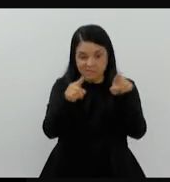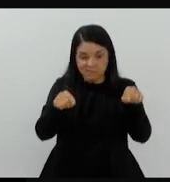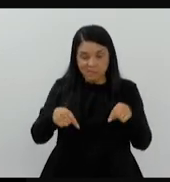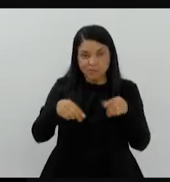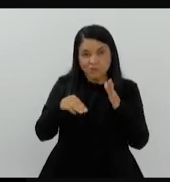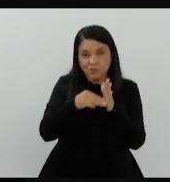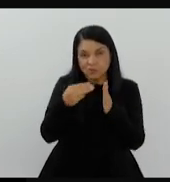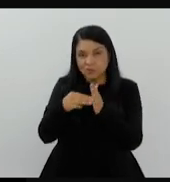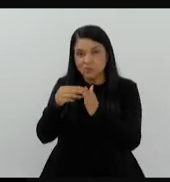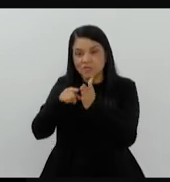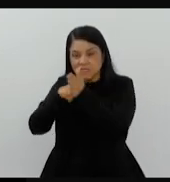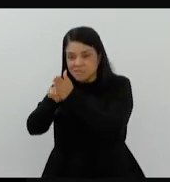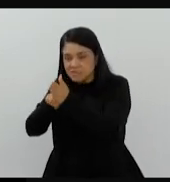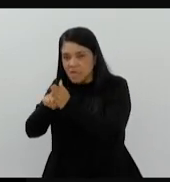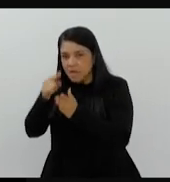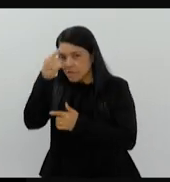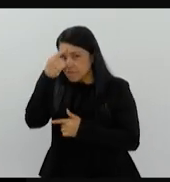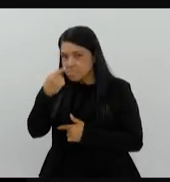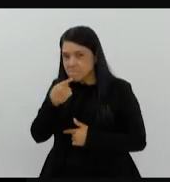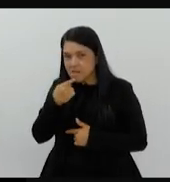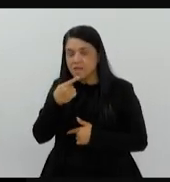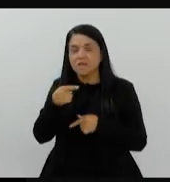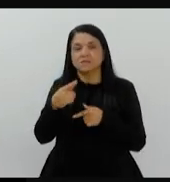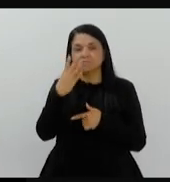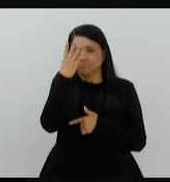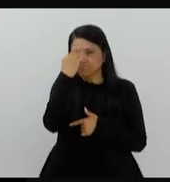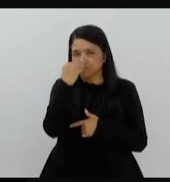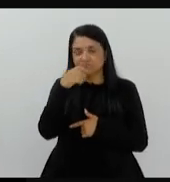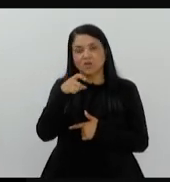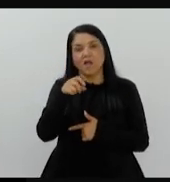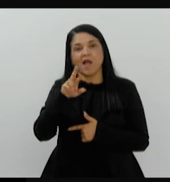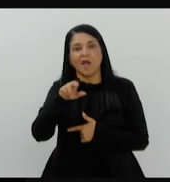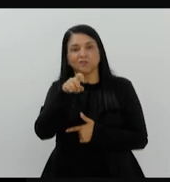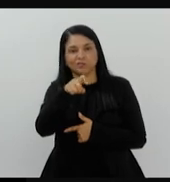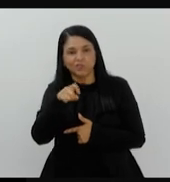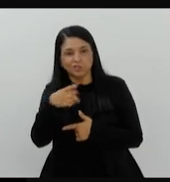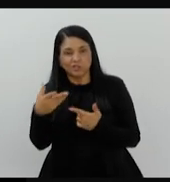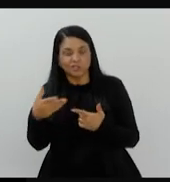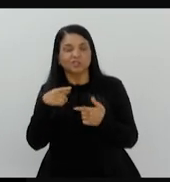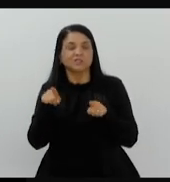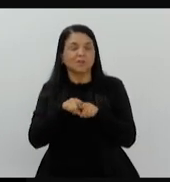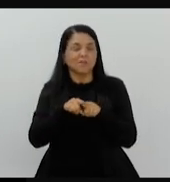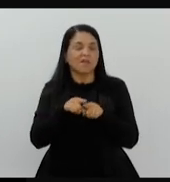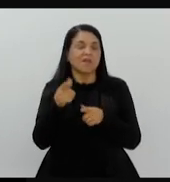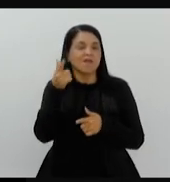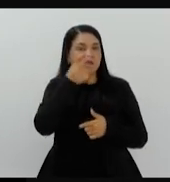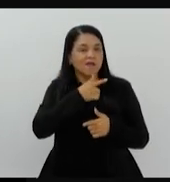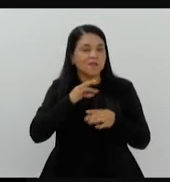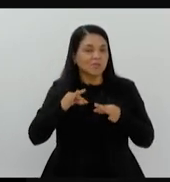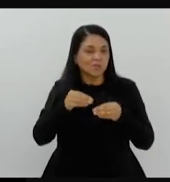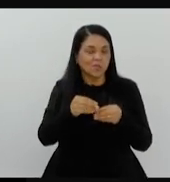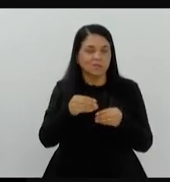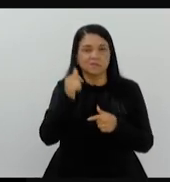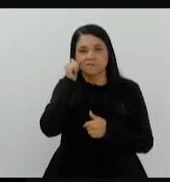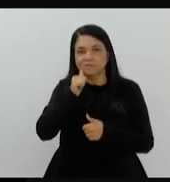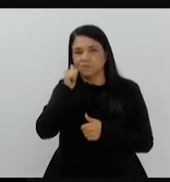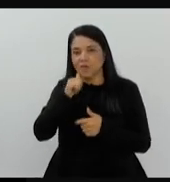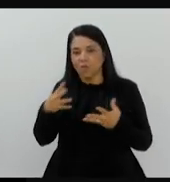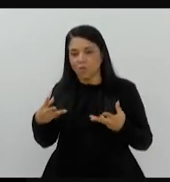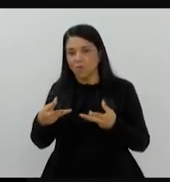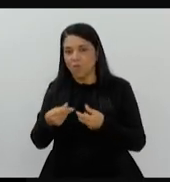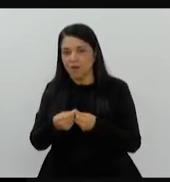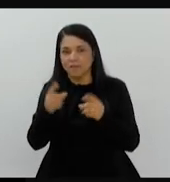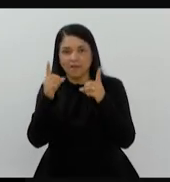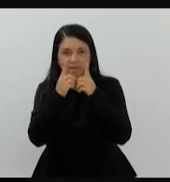de imagens. Então, ganha o município, ganham as mulheres em qualidade no atendimento,